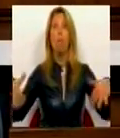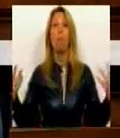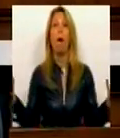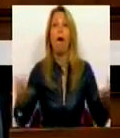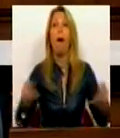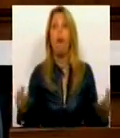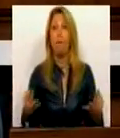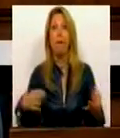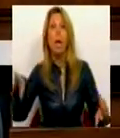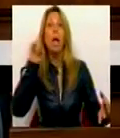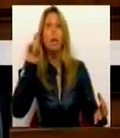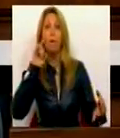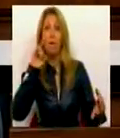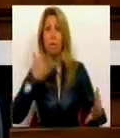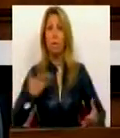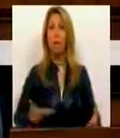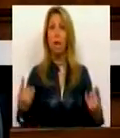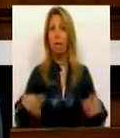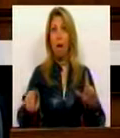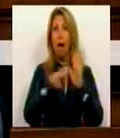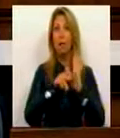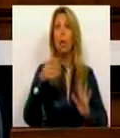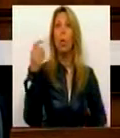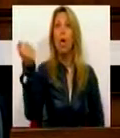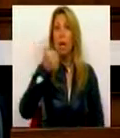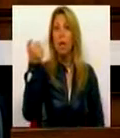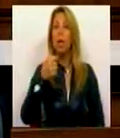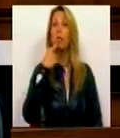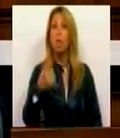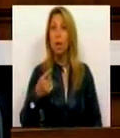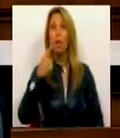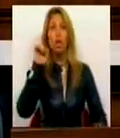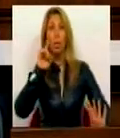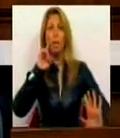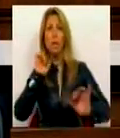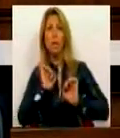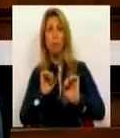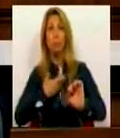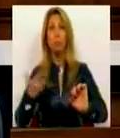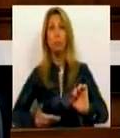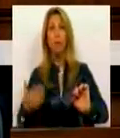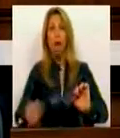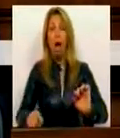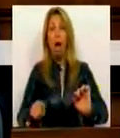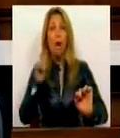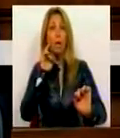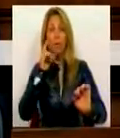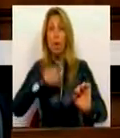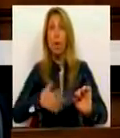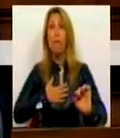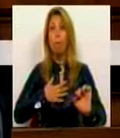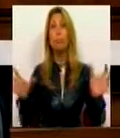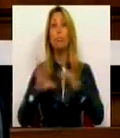em legítima defesa ao abrigo do artigo 5º, e podendo justificar uma reação em legítima defesa, ela deve confinar-se também ao domínio